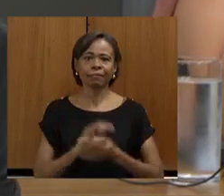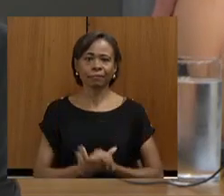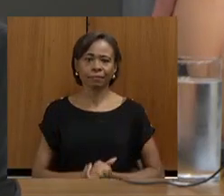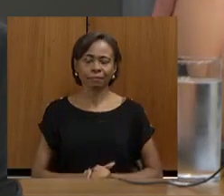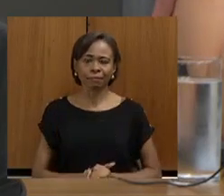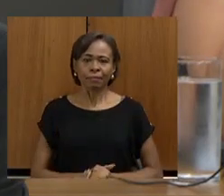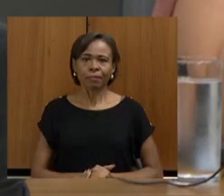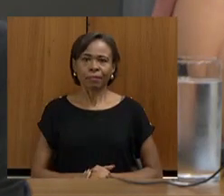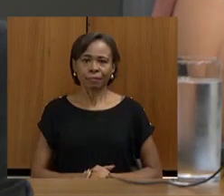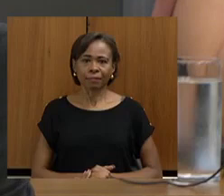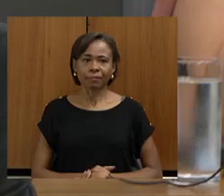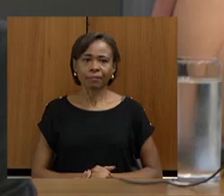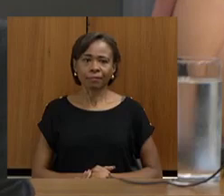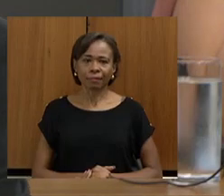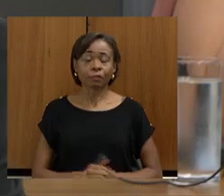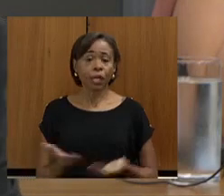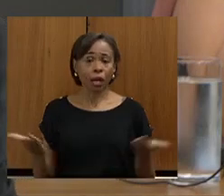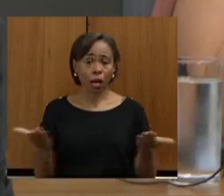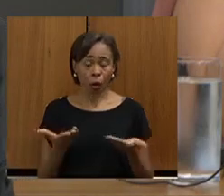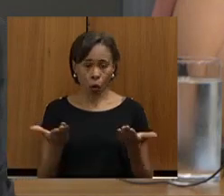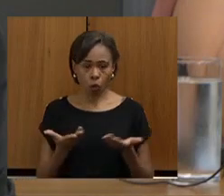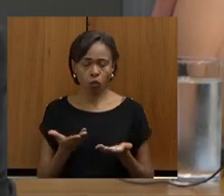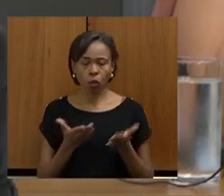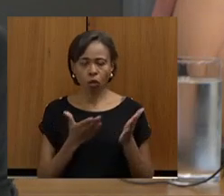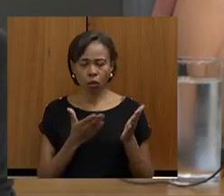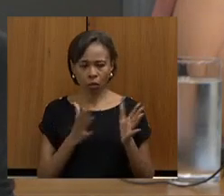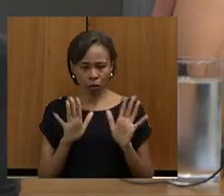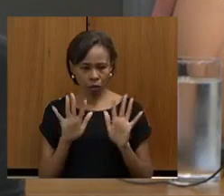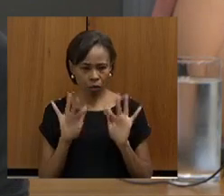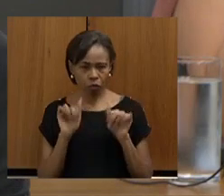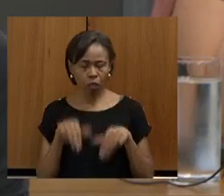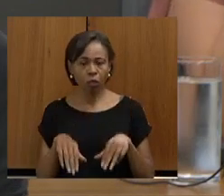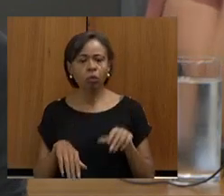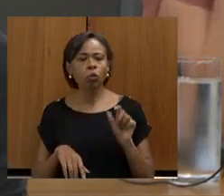Então, já vou aqui partir para o encaminhamento final. Sim.